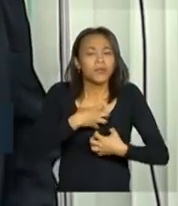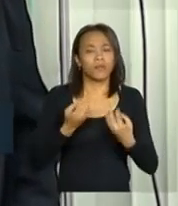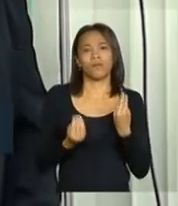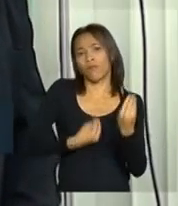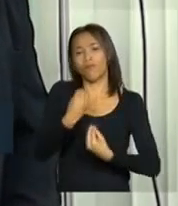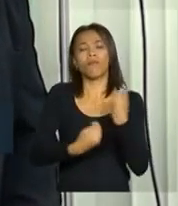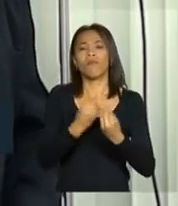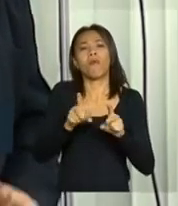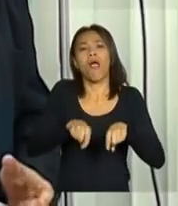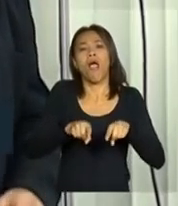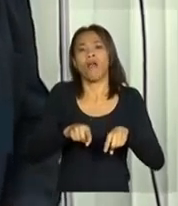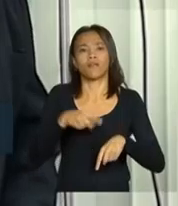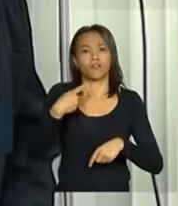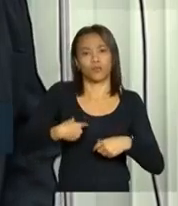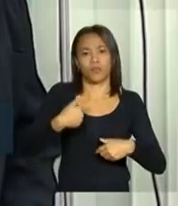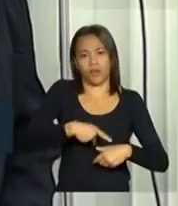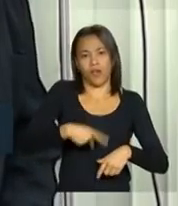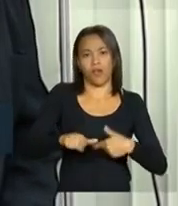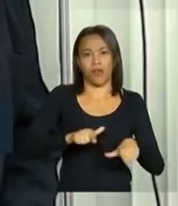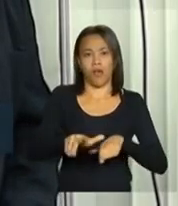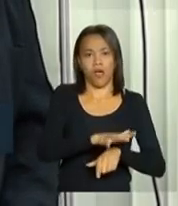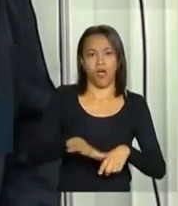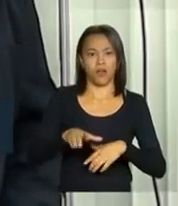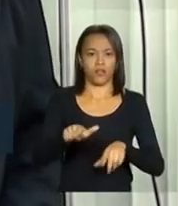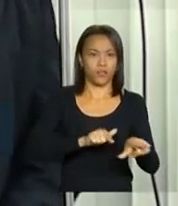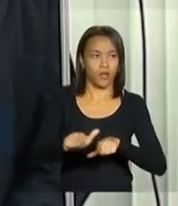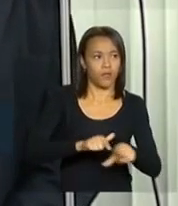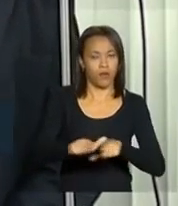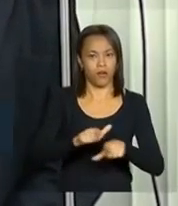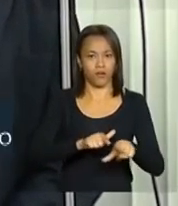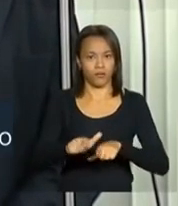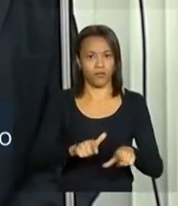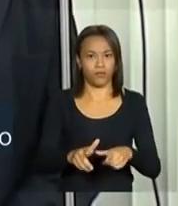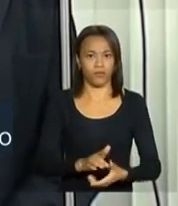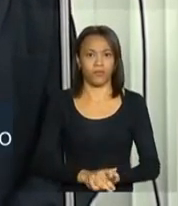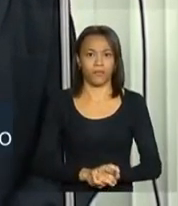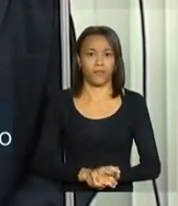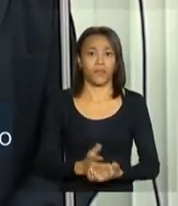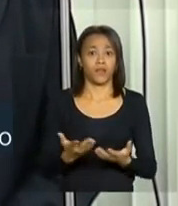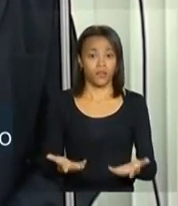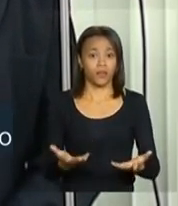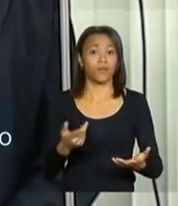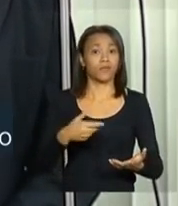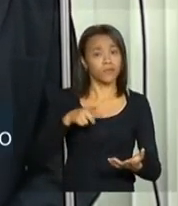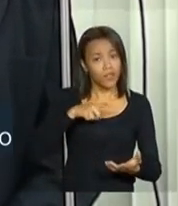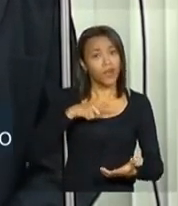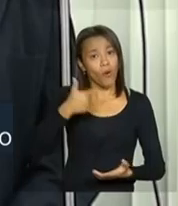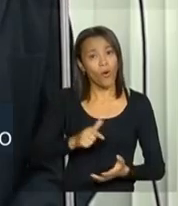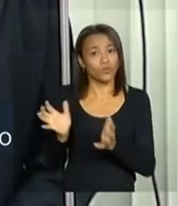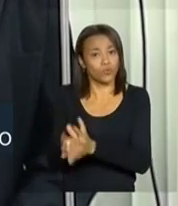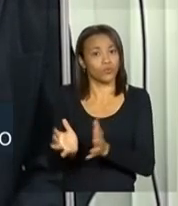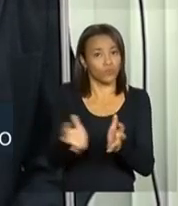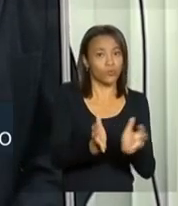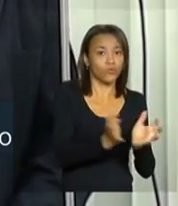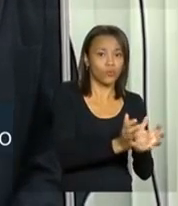atuação profissional, por exemplo, é crucial. Mas existem outras atividades também, outros setores em que